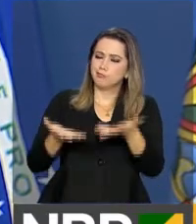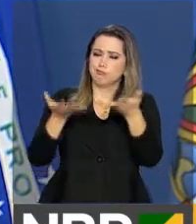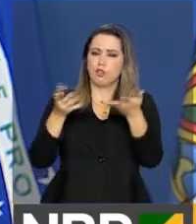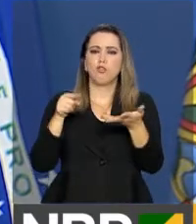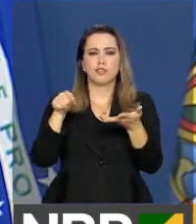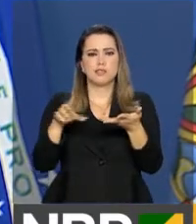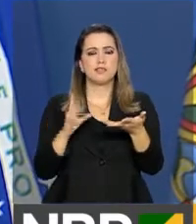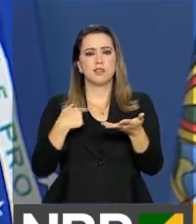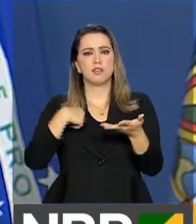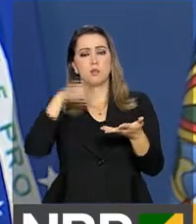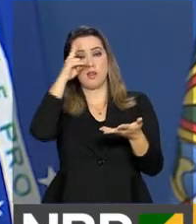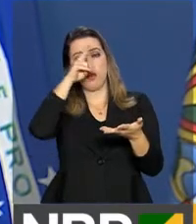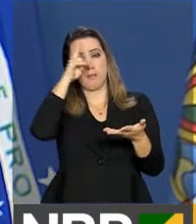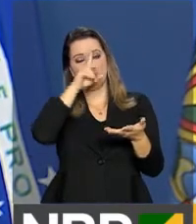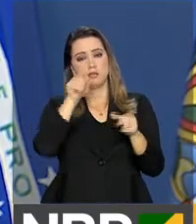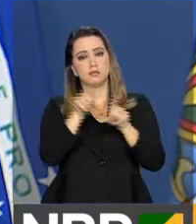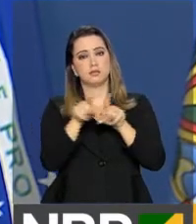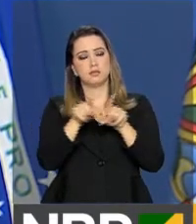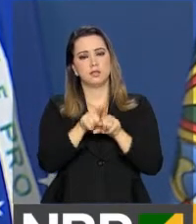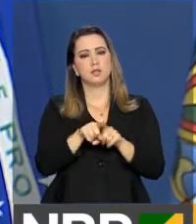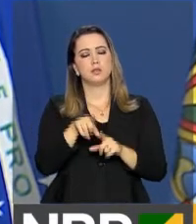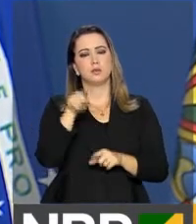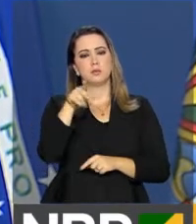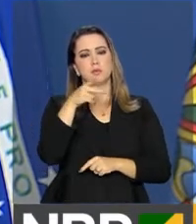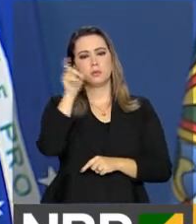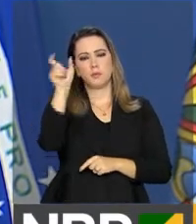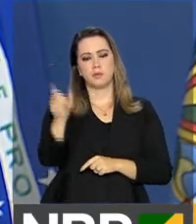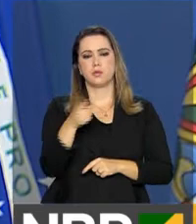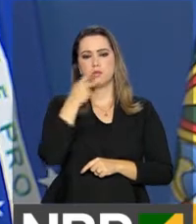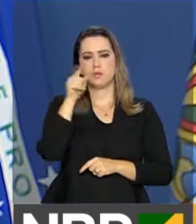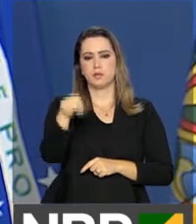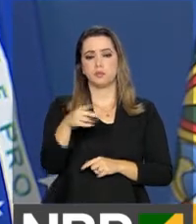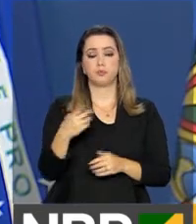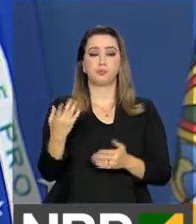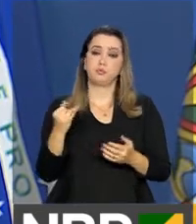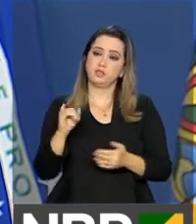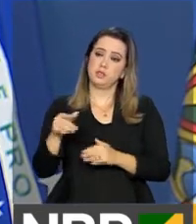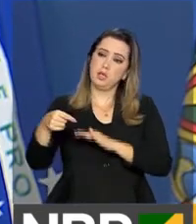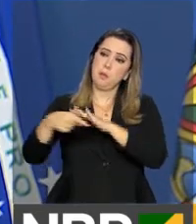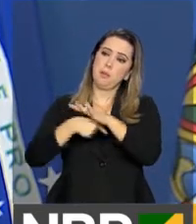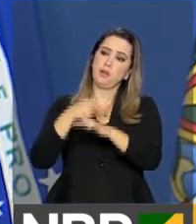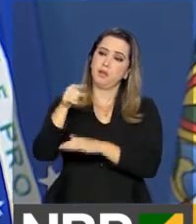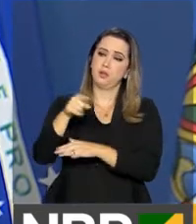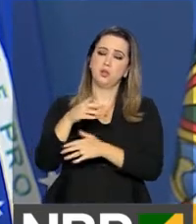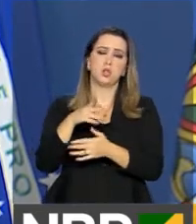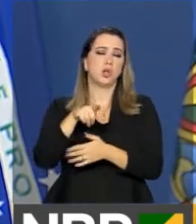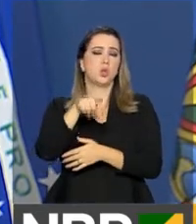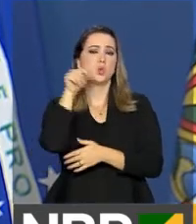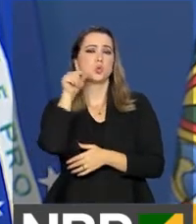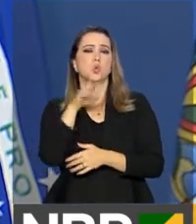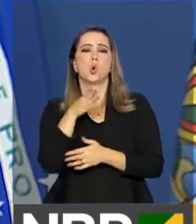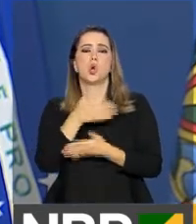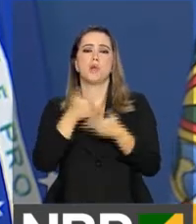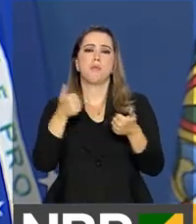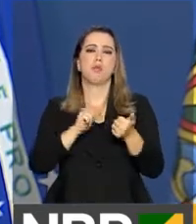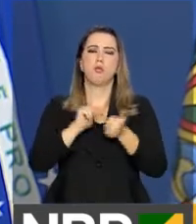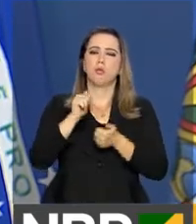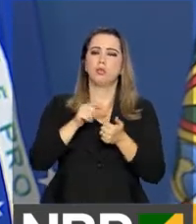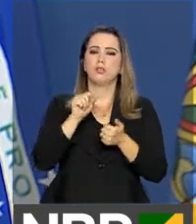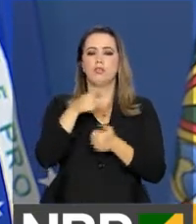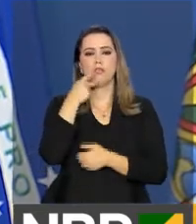de lembrar o que o publicitário me disse quando perguntarem do seu time de futebol falha da